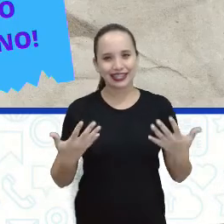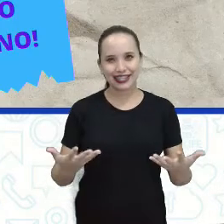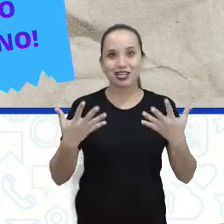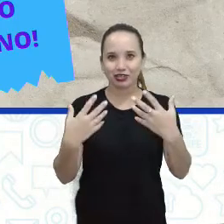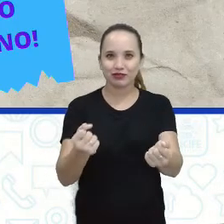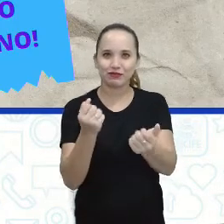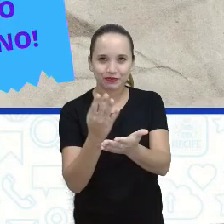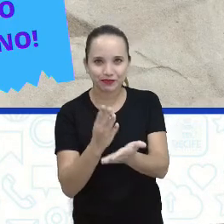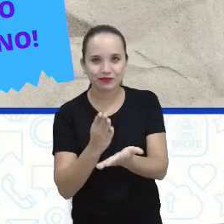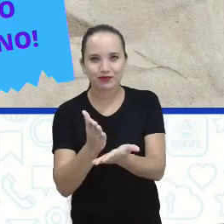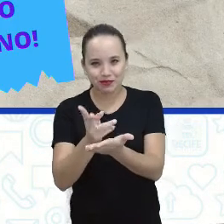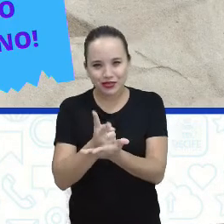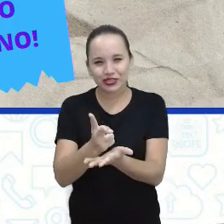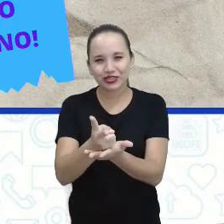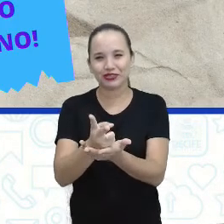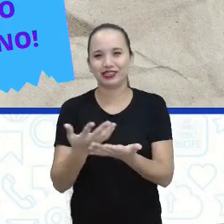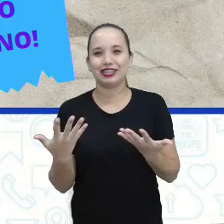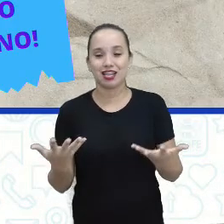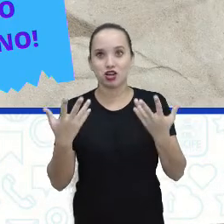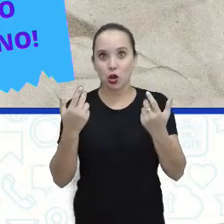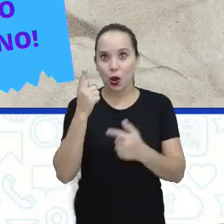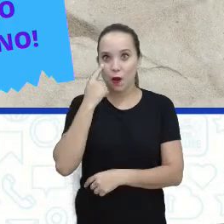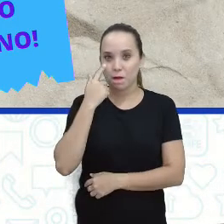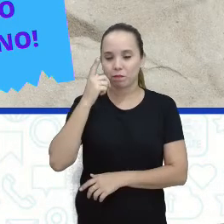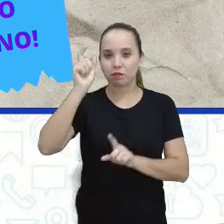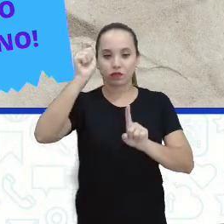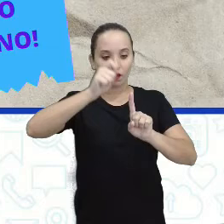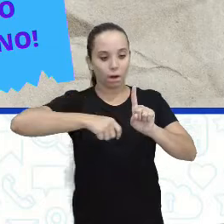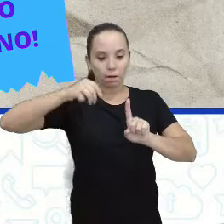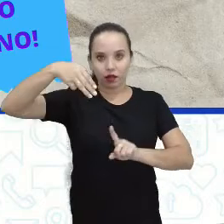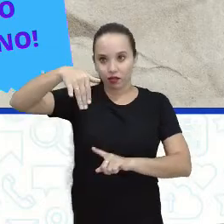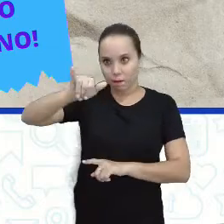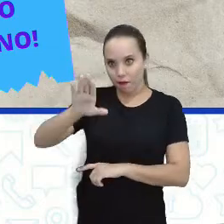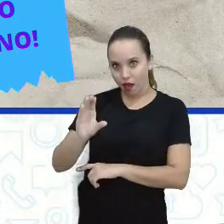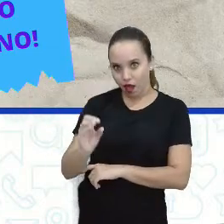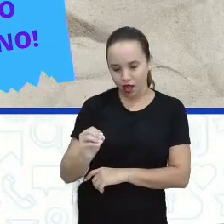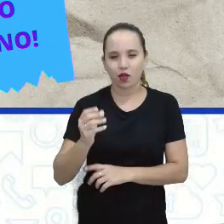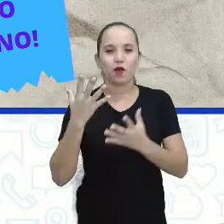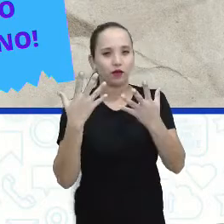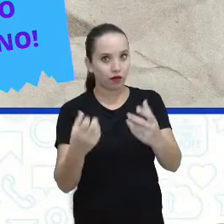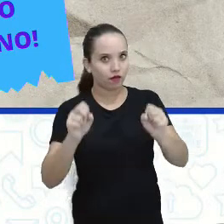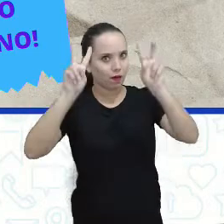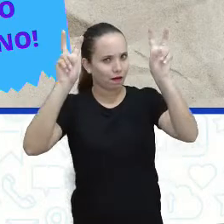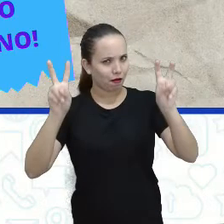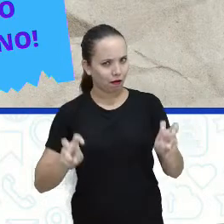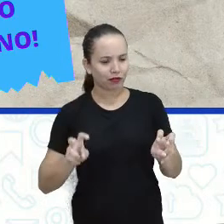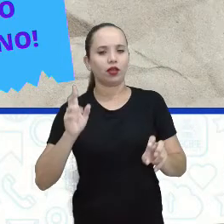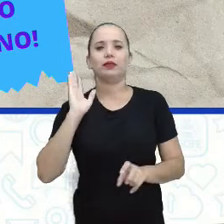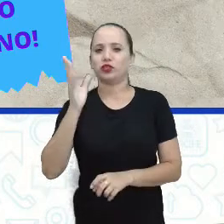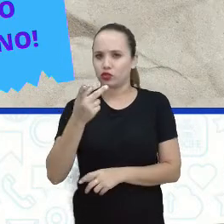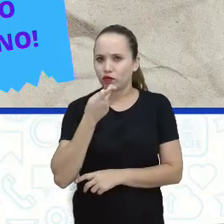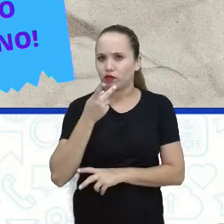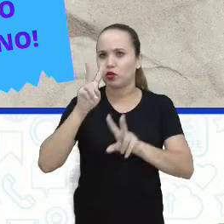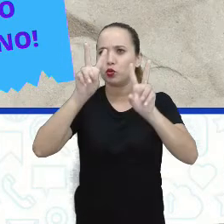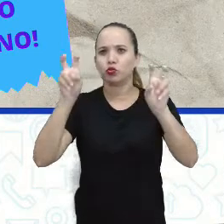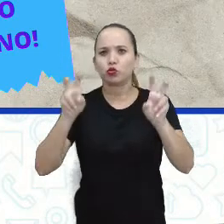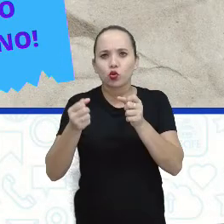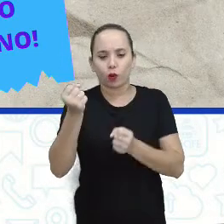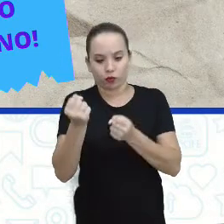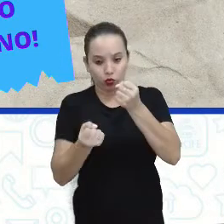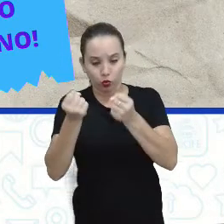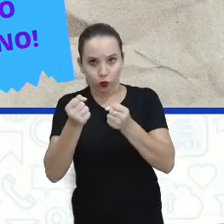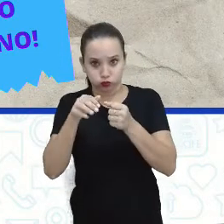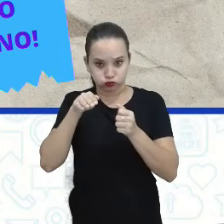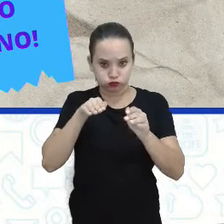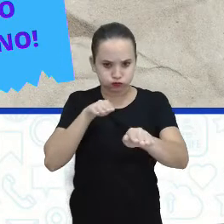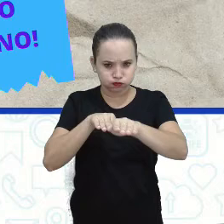vamos seguir. Mês de maio, né? Vamos falar mais uma coisa aqui sobre o mês de maio. A gente já falou do trânsito, já